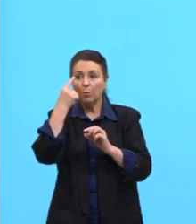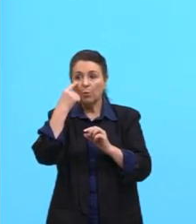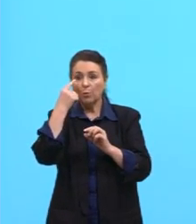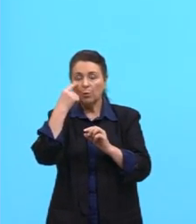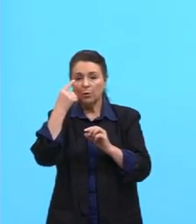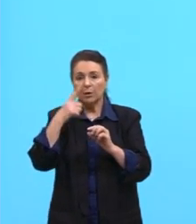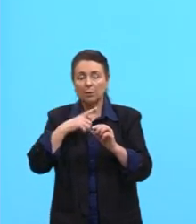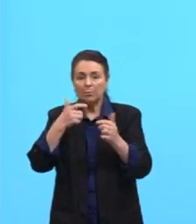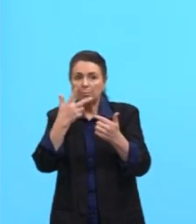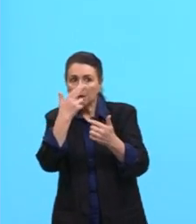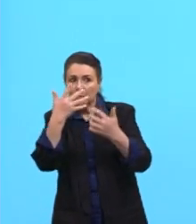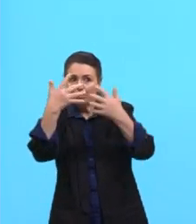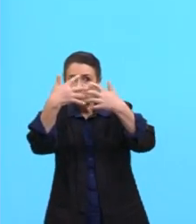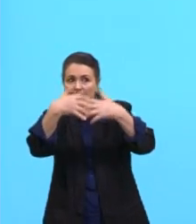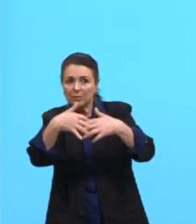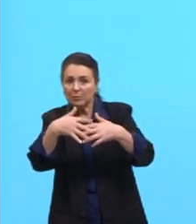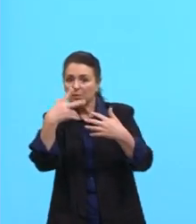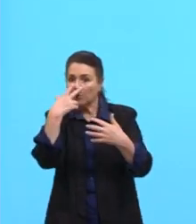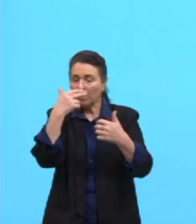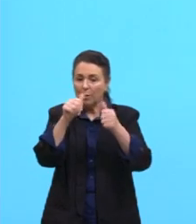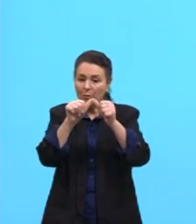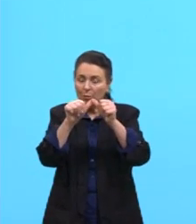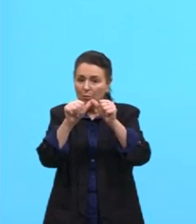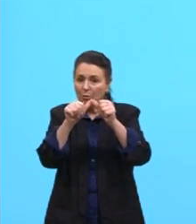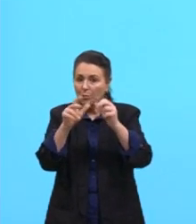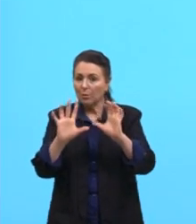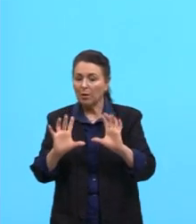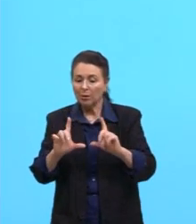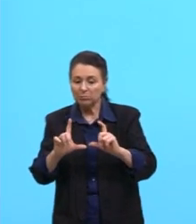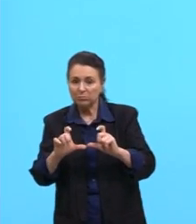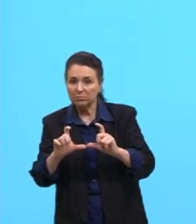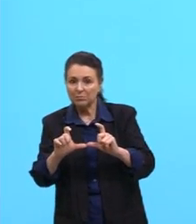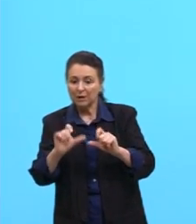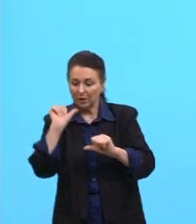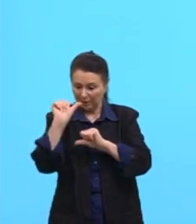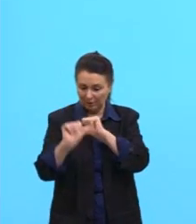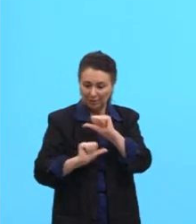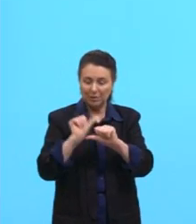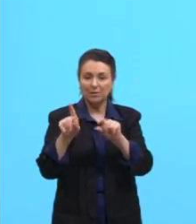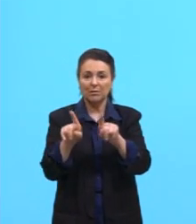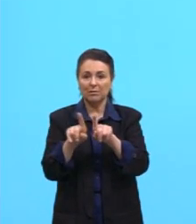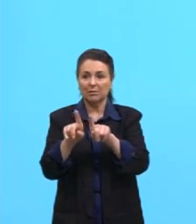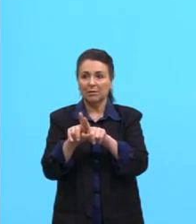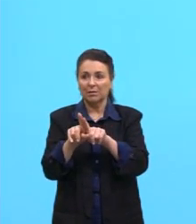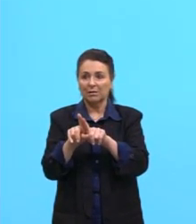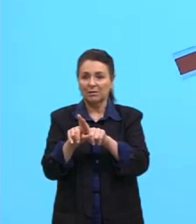funcionar como uma câmera fotográfica vejam que aqui a imagem tá gerando invertida certo